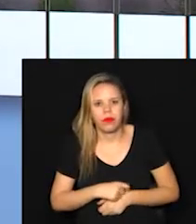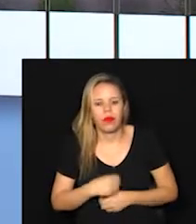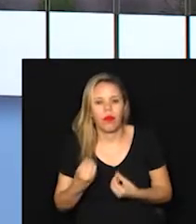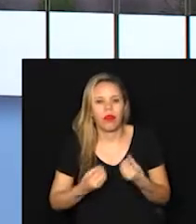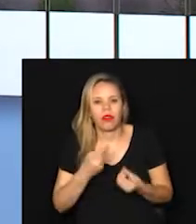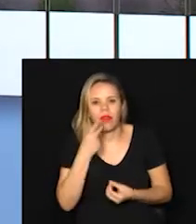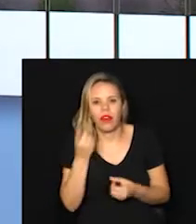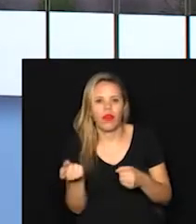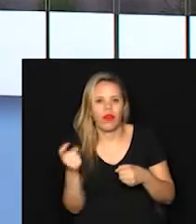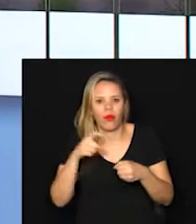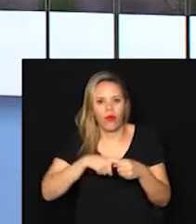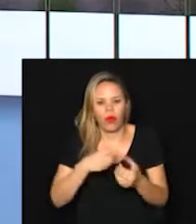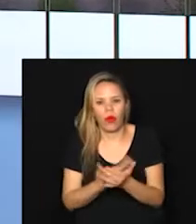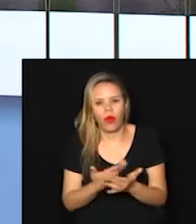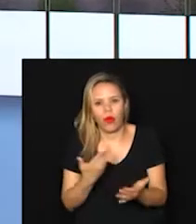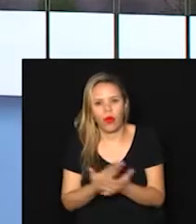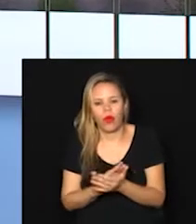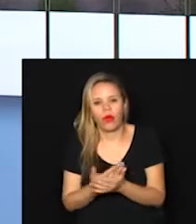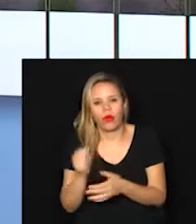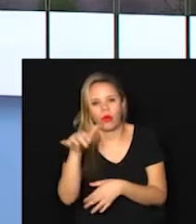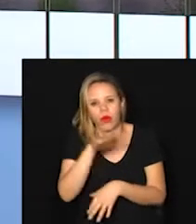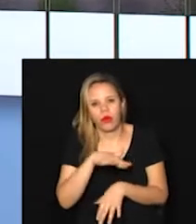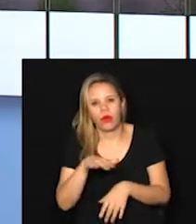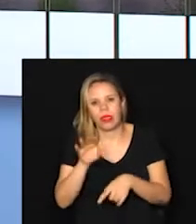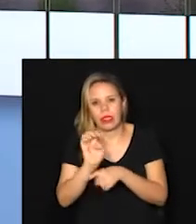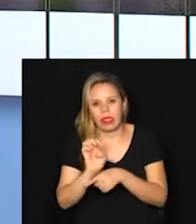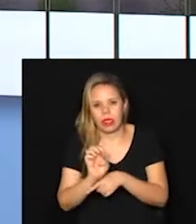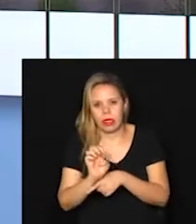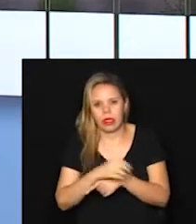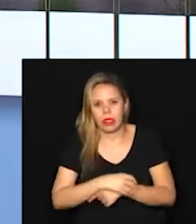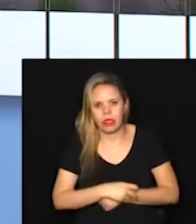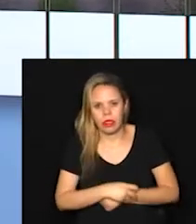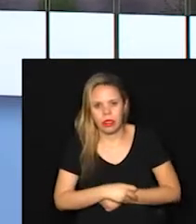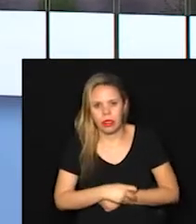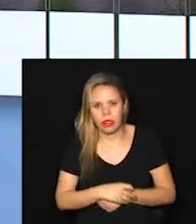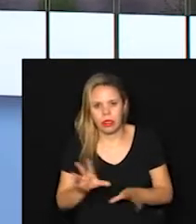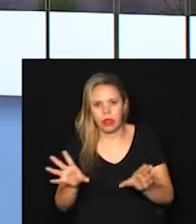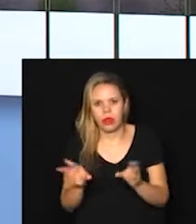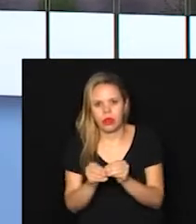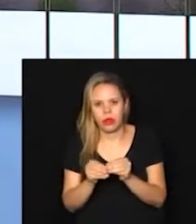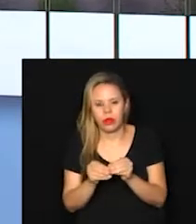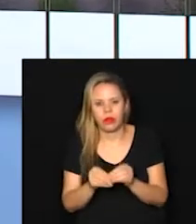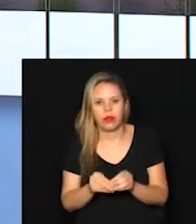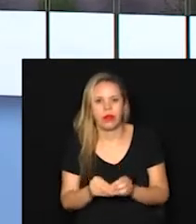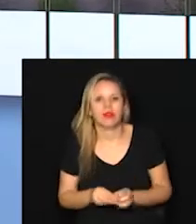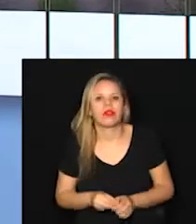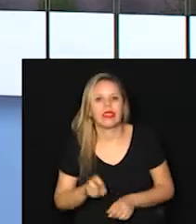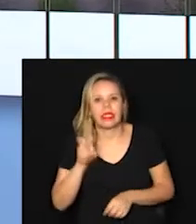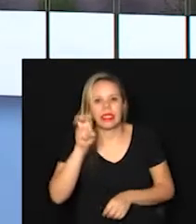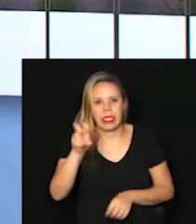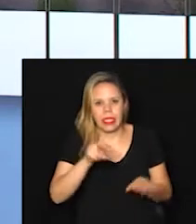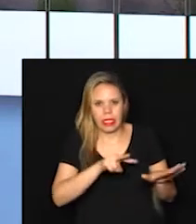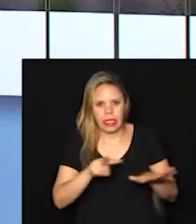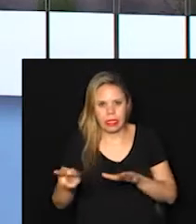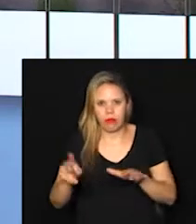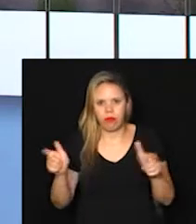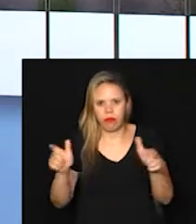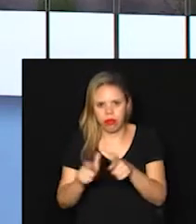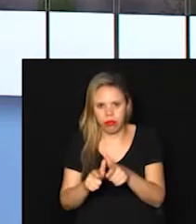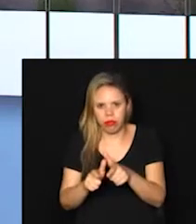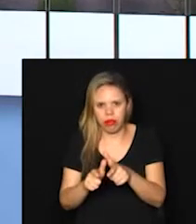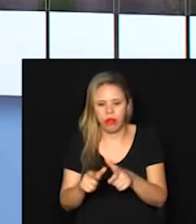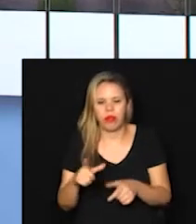desse retorno às aulas, no âmbito do Estado, ele concluiu a 5ª semana em queda. Nós